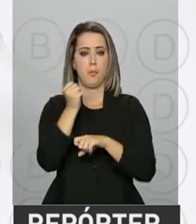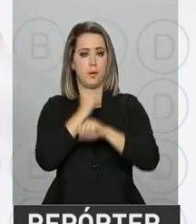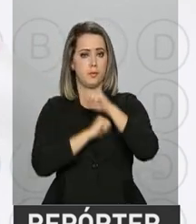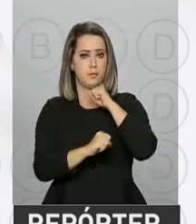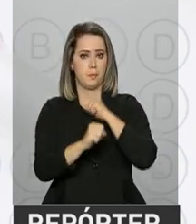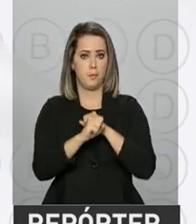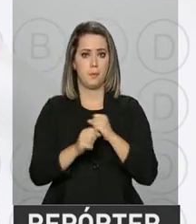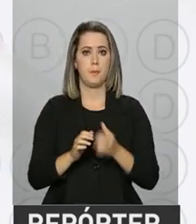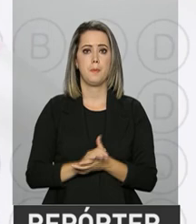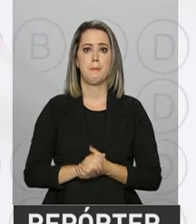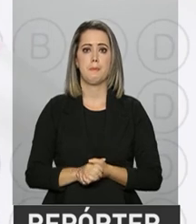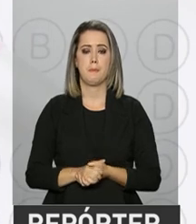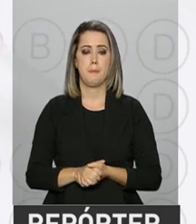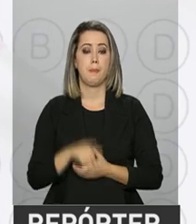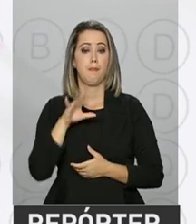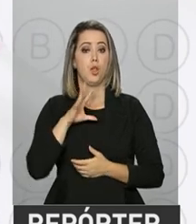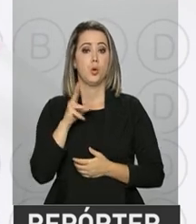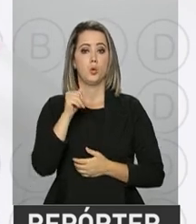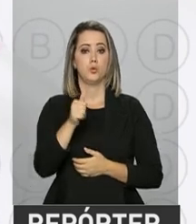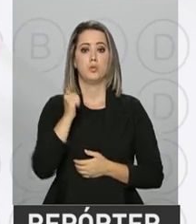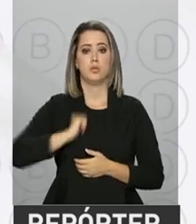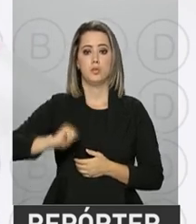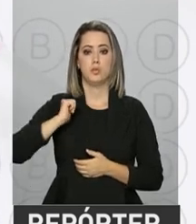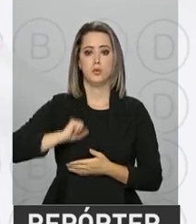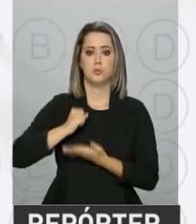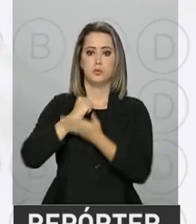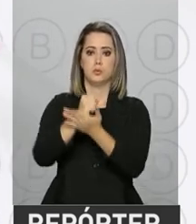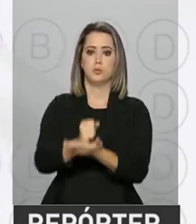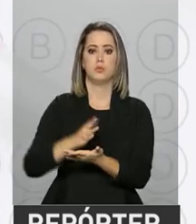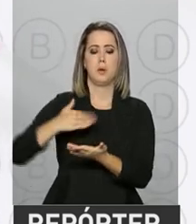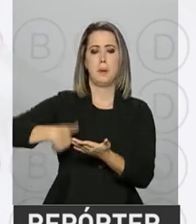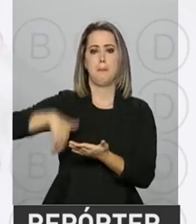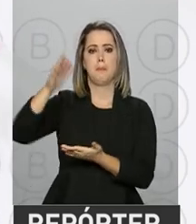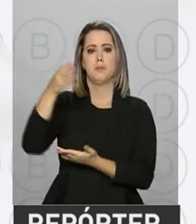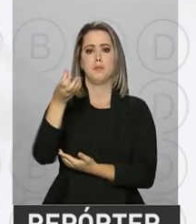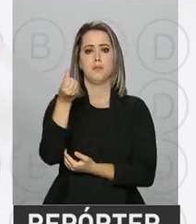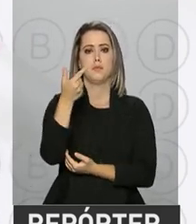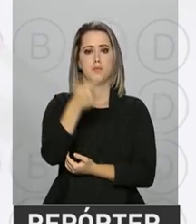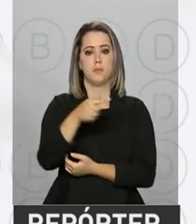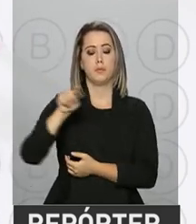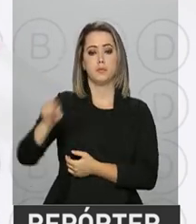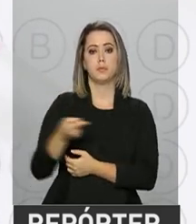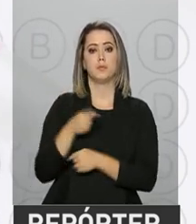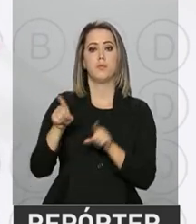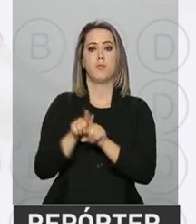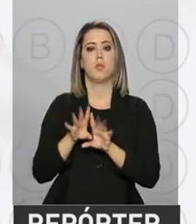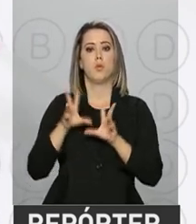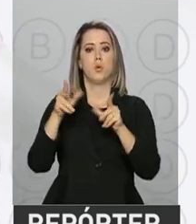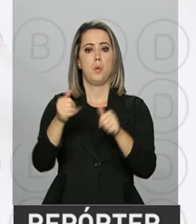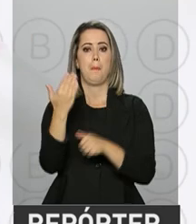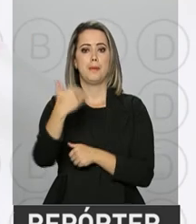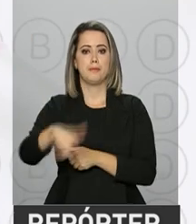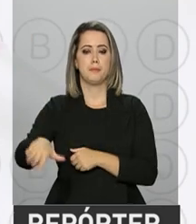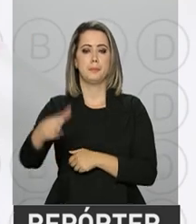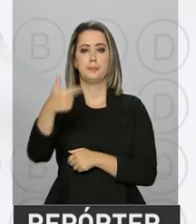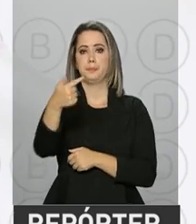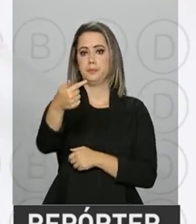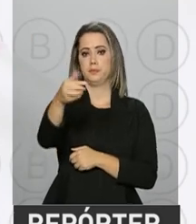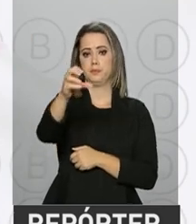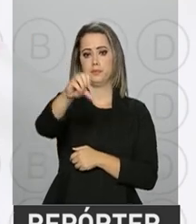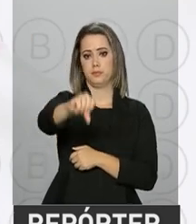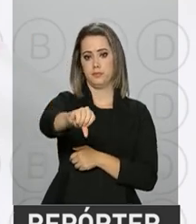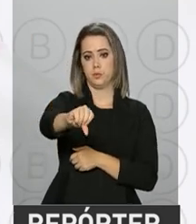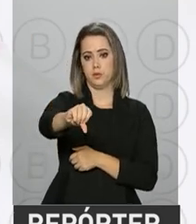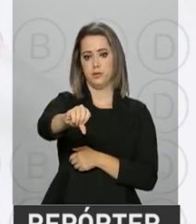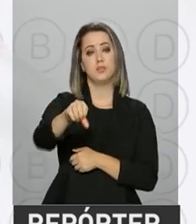programa no ano passado. O total de bolsas integrais é superior a 67 mil e o total de bolsas parciais